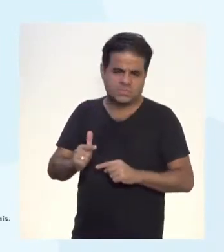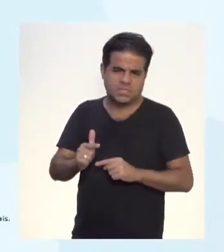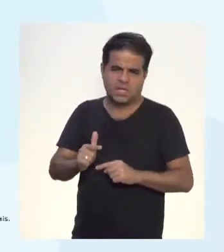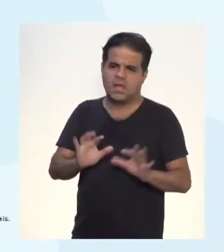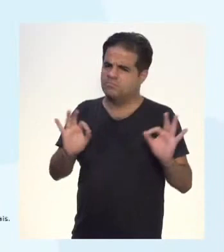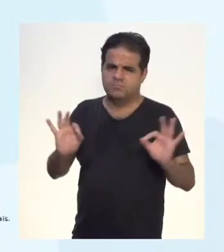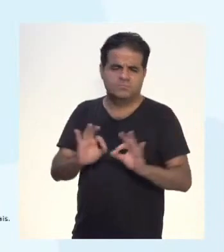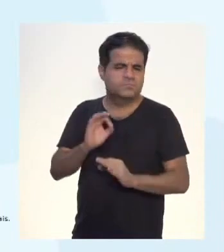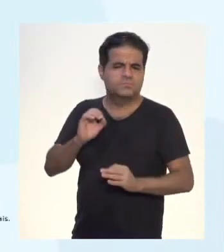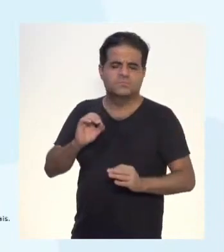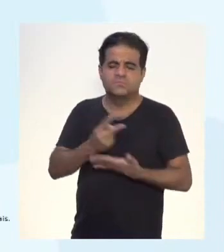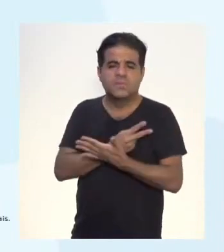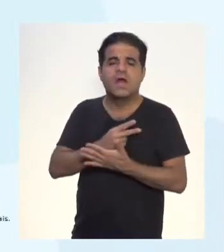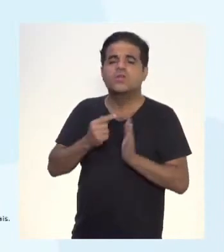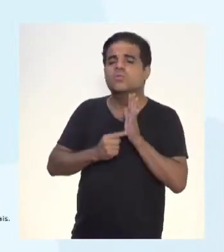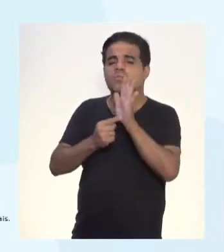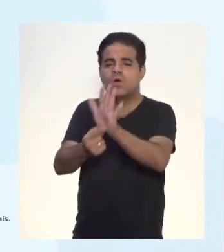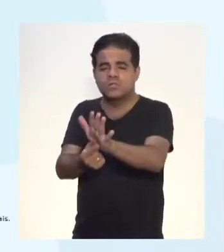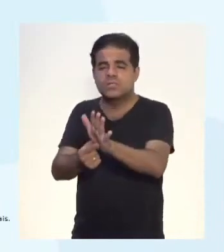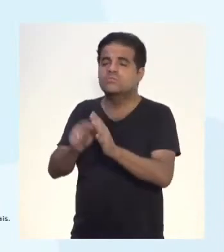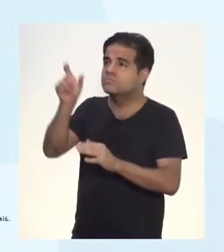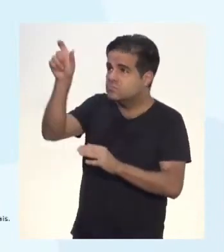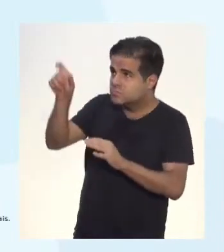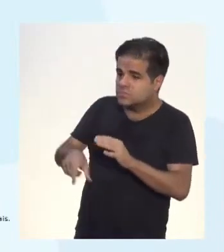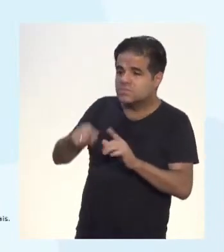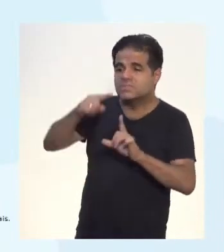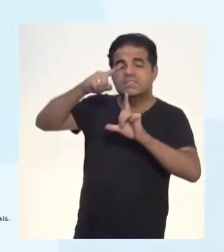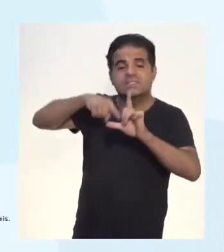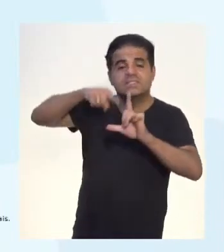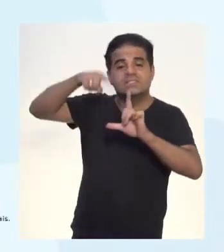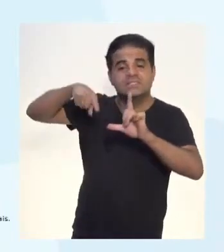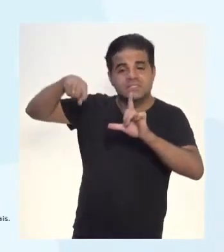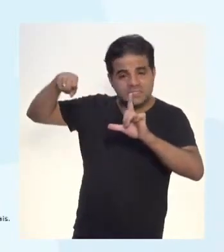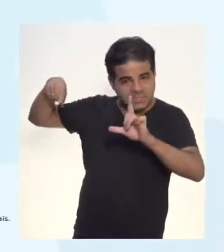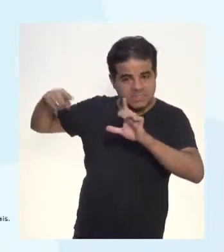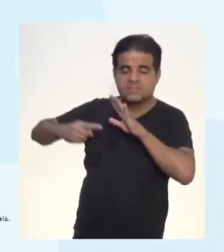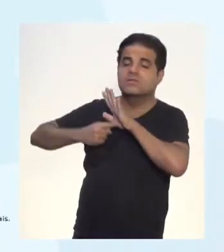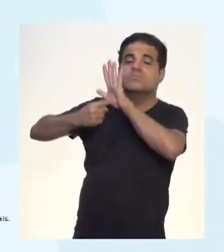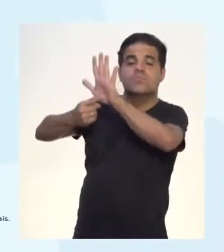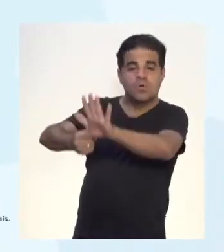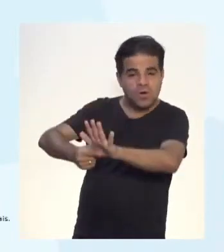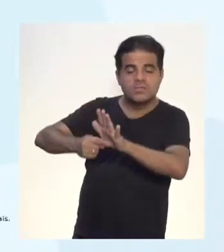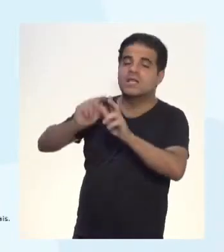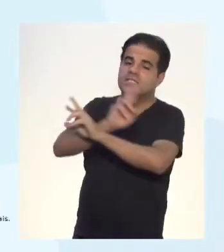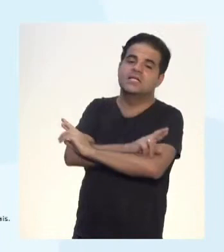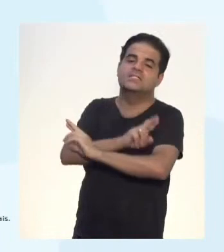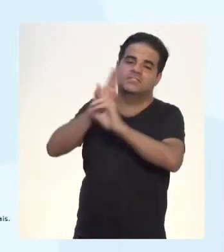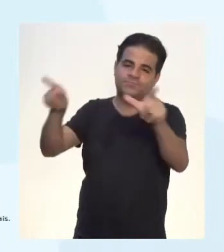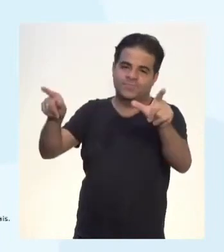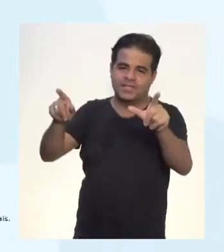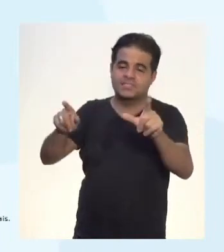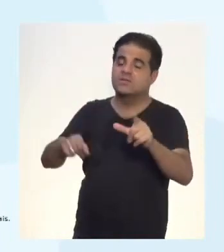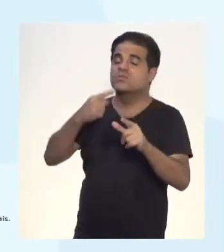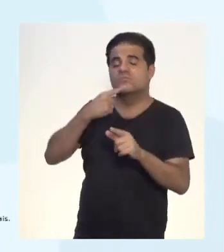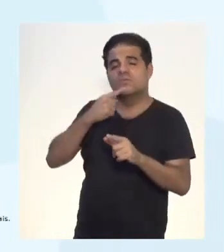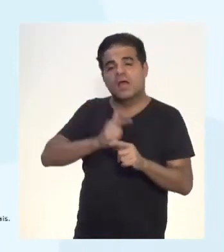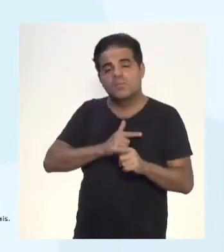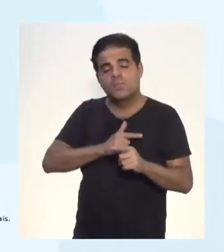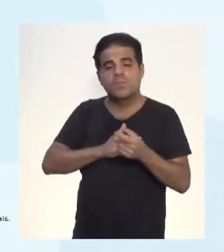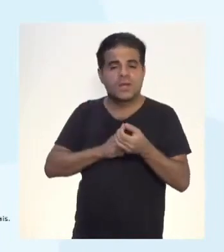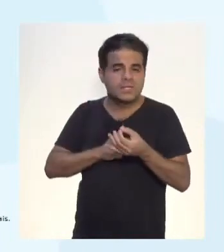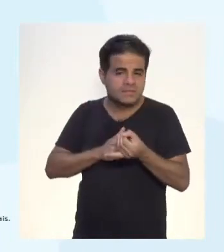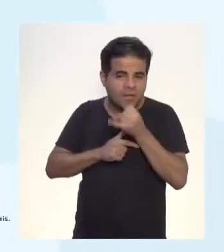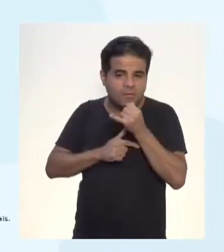não existe, a gente trouxe para vocês esses índices que justamente mostram essa diferença. Então, quando a gente tem aqui,